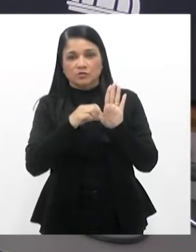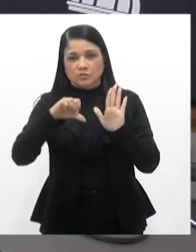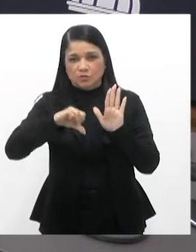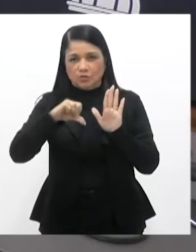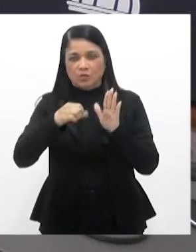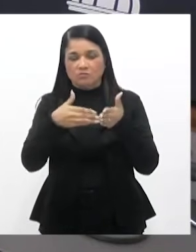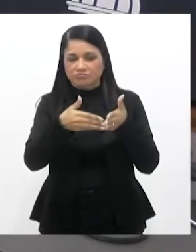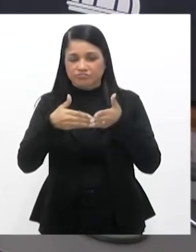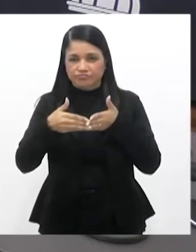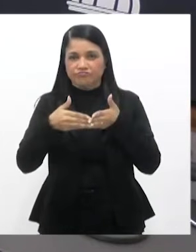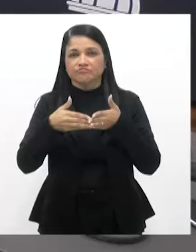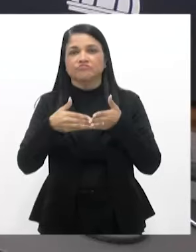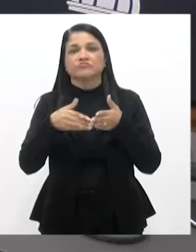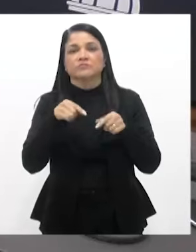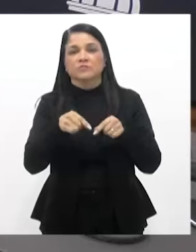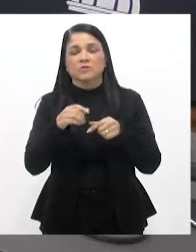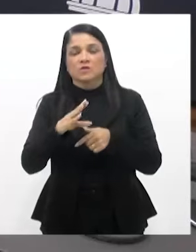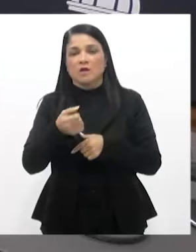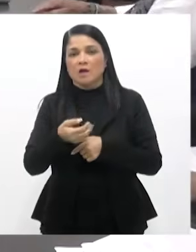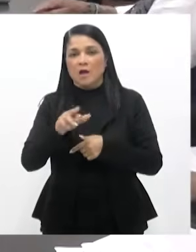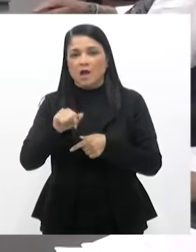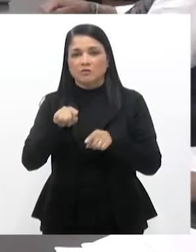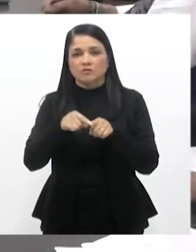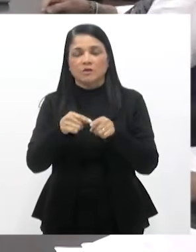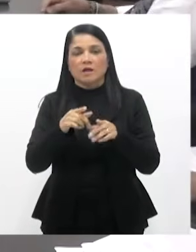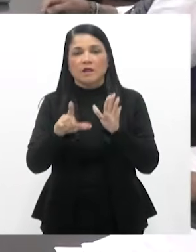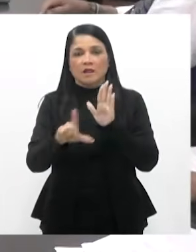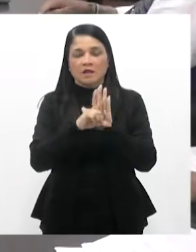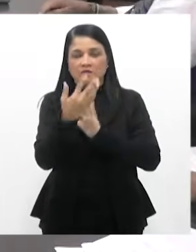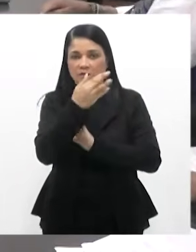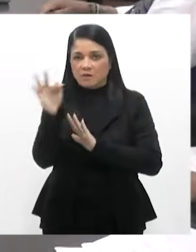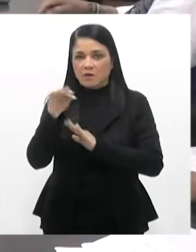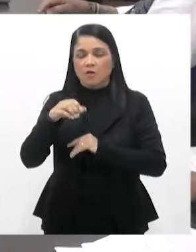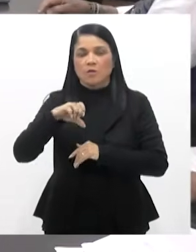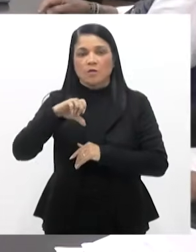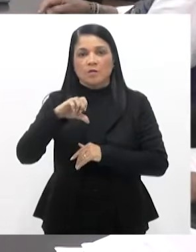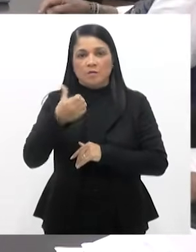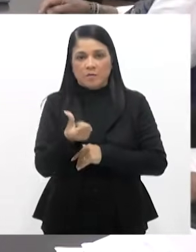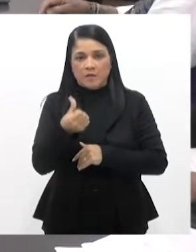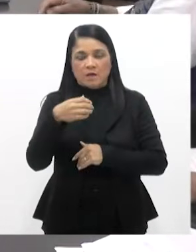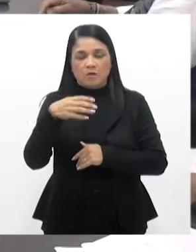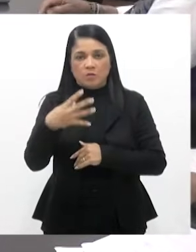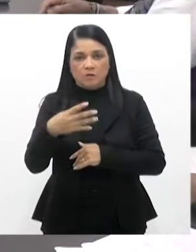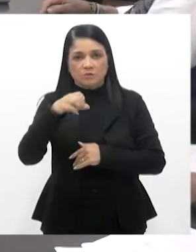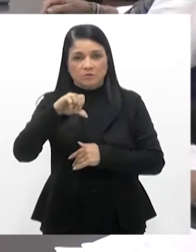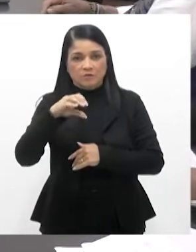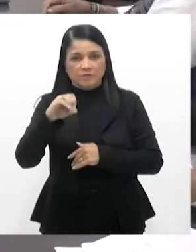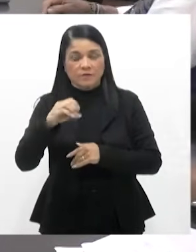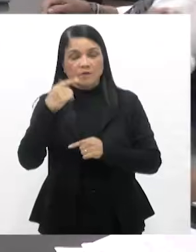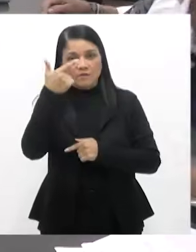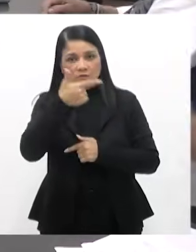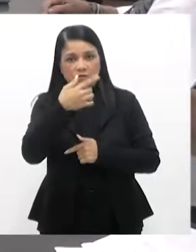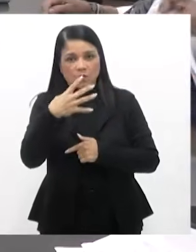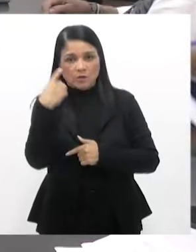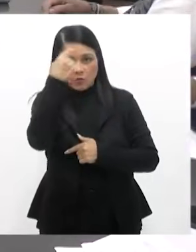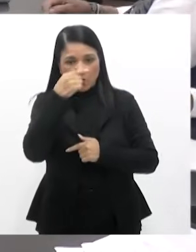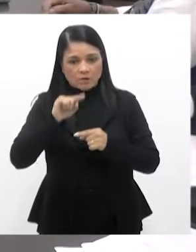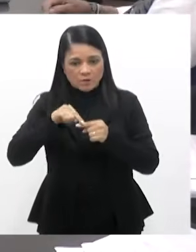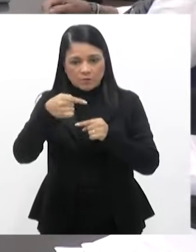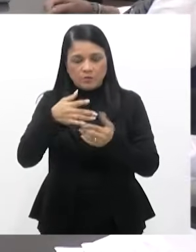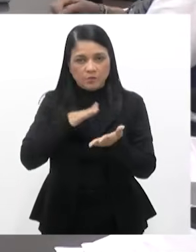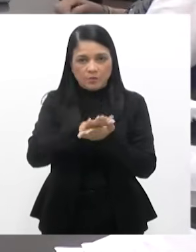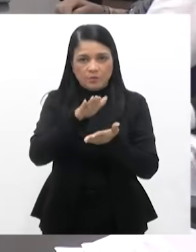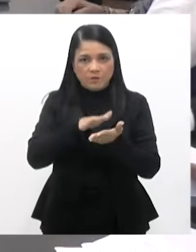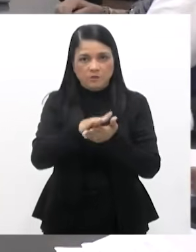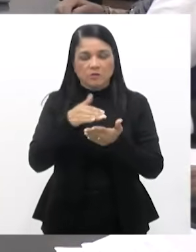dos cargos e funções elencados na Lei Federal 6490 deverá ocorrer no prazo de 24 horas após a publicação do ato de